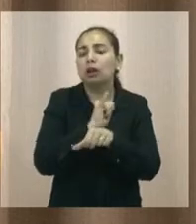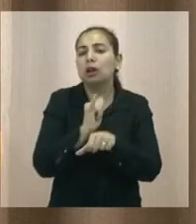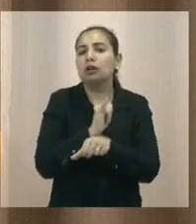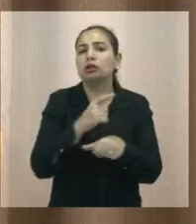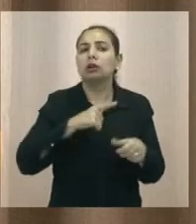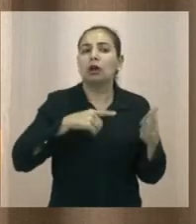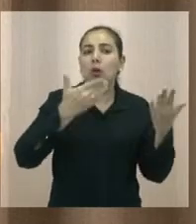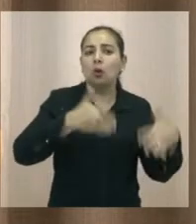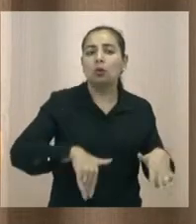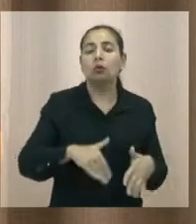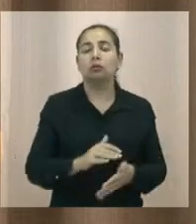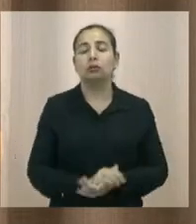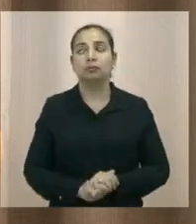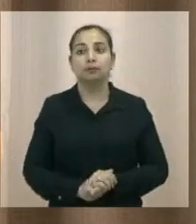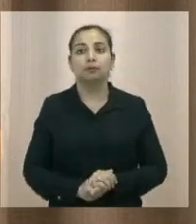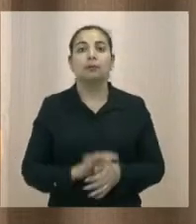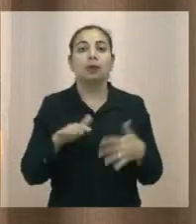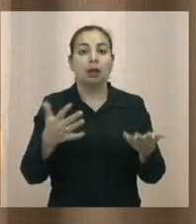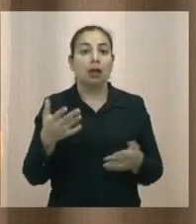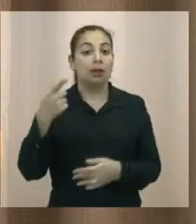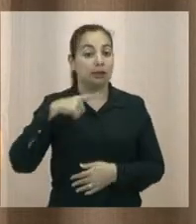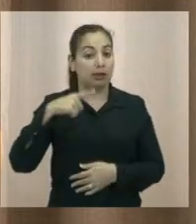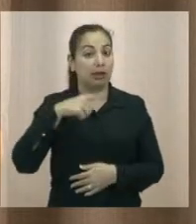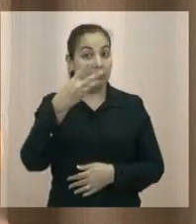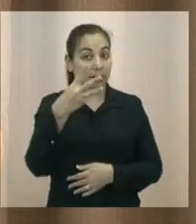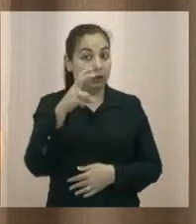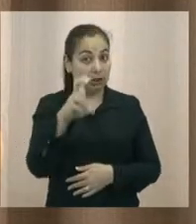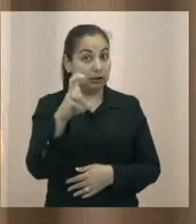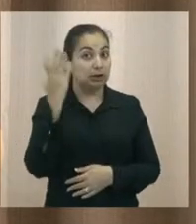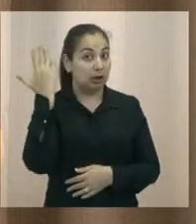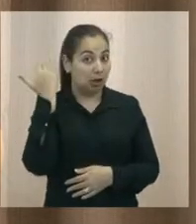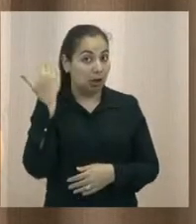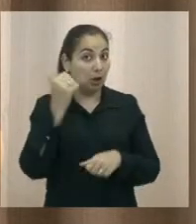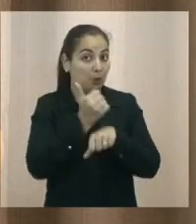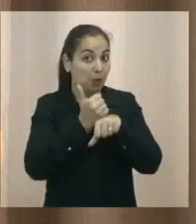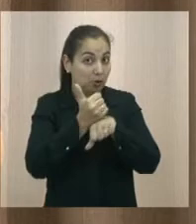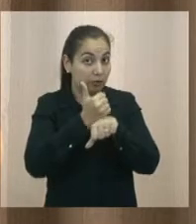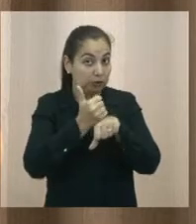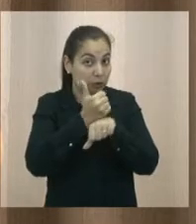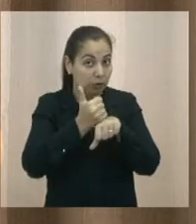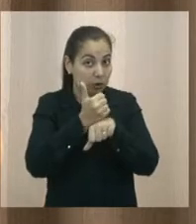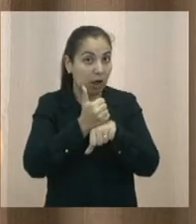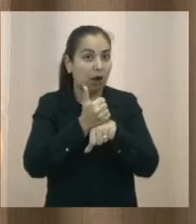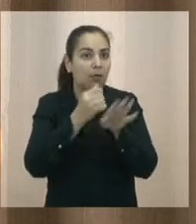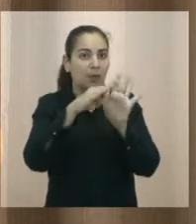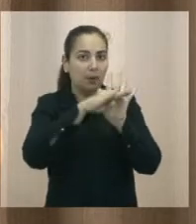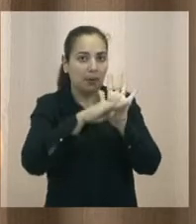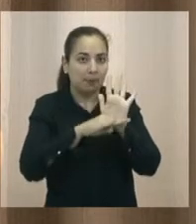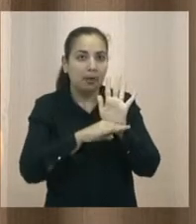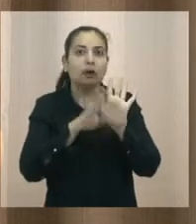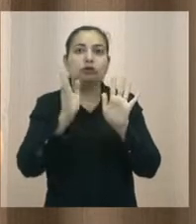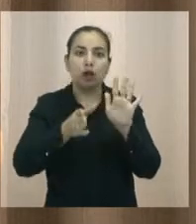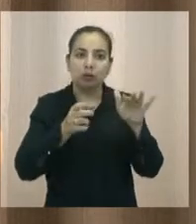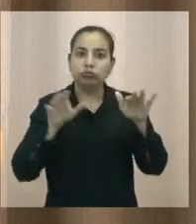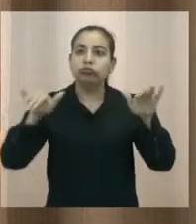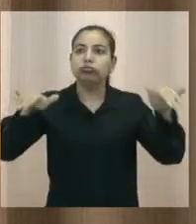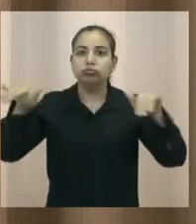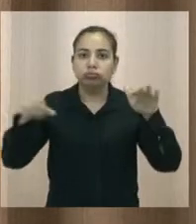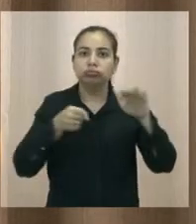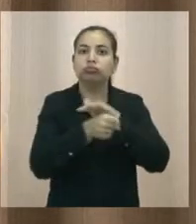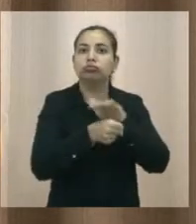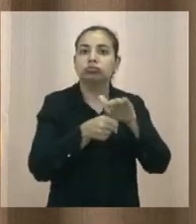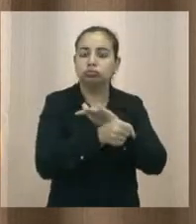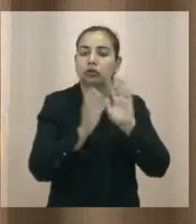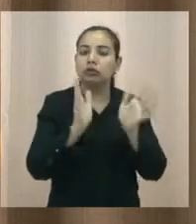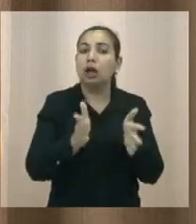ano passado a gente teve 35 defensores que estavam dentro do número de vagas que foram chamados, né? A gente ainda tem alguns desse mesmo